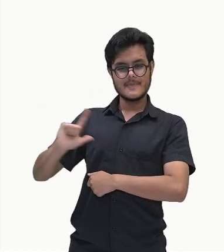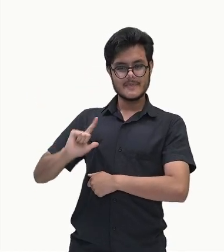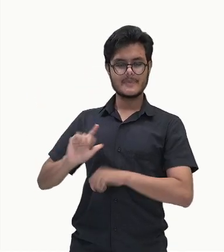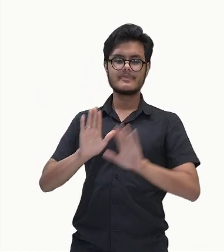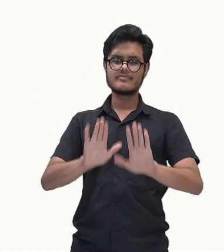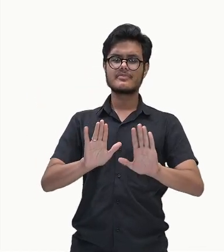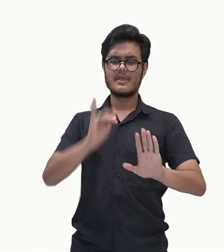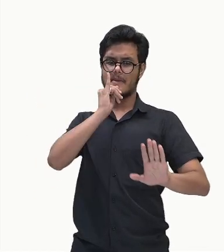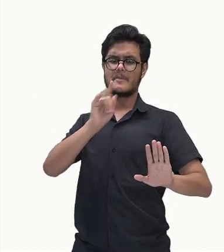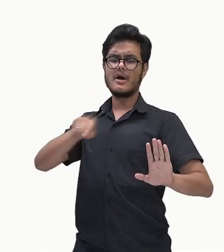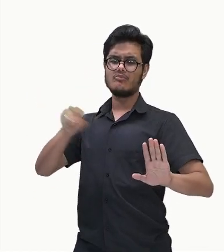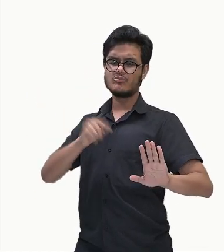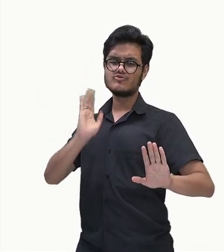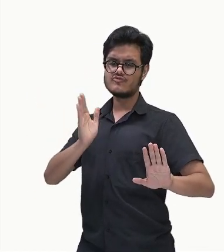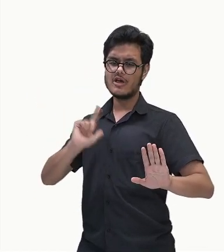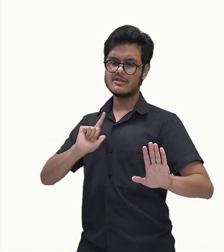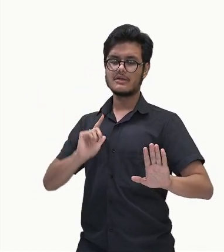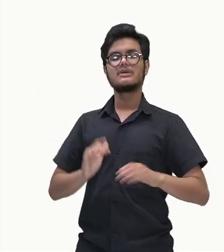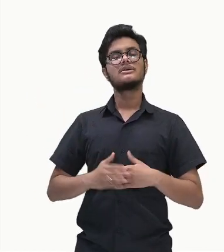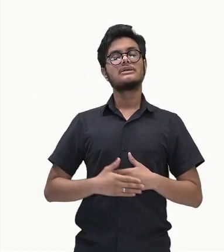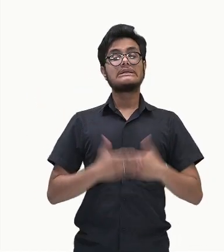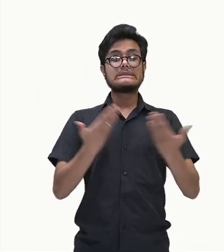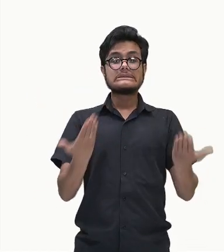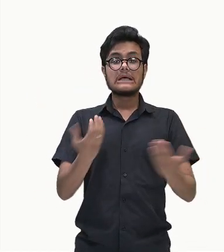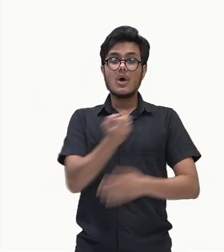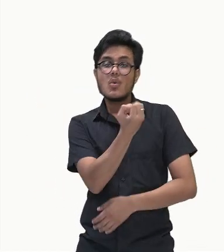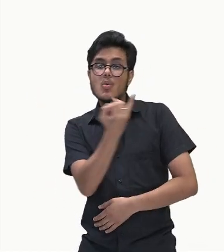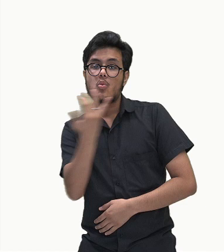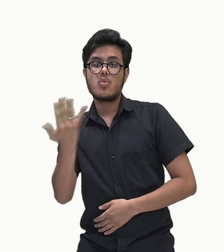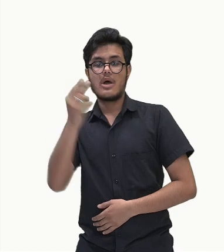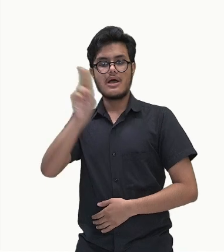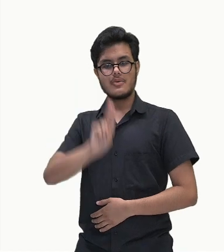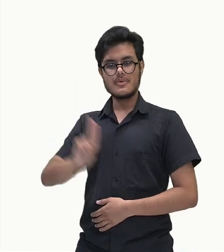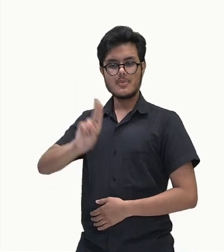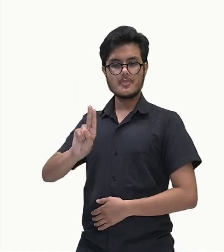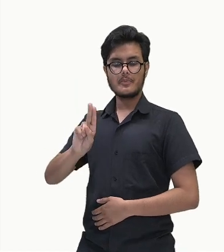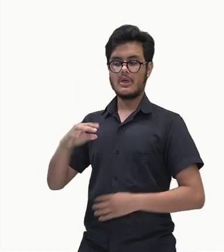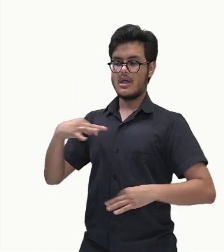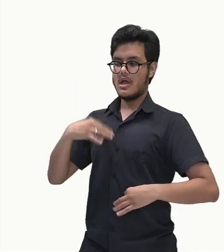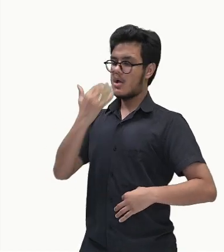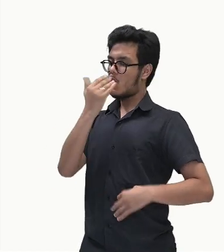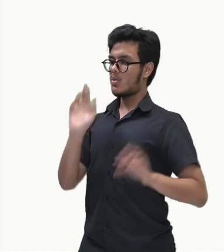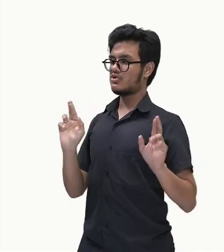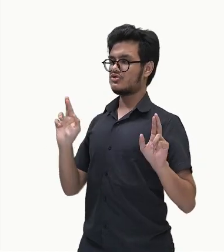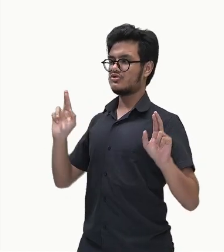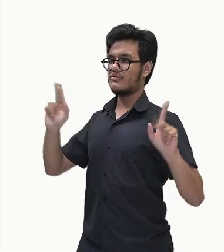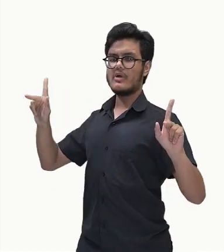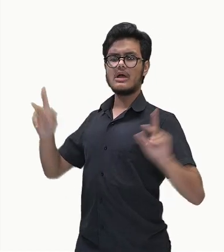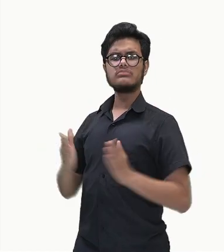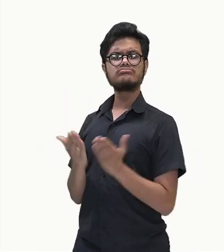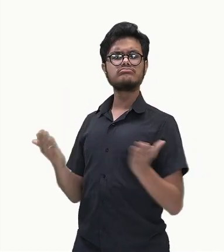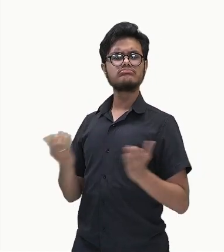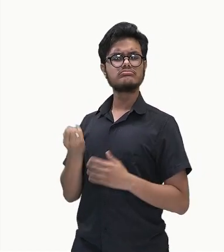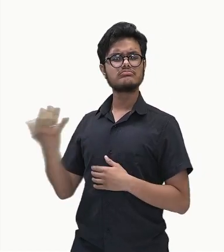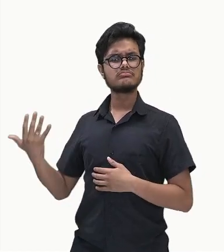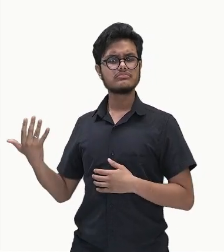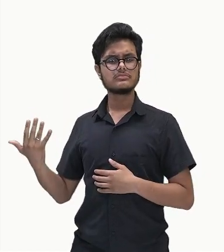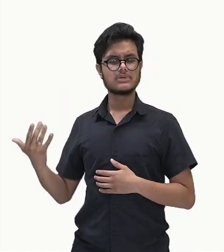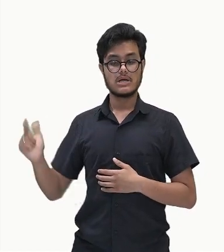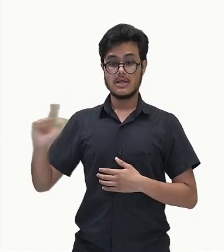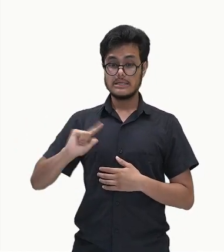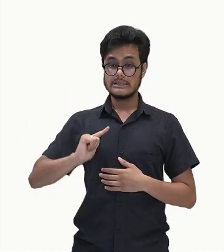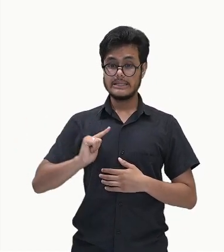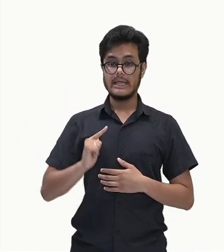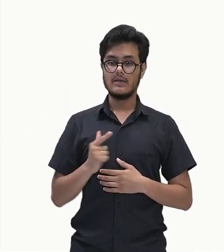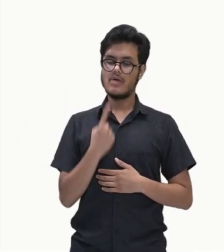daqui agora quantas opções a gente tem de BL de cores de blusa temos o